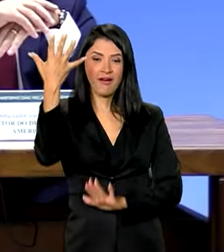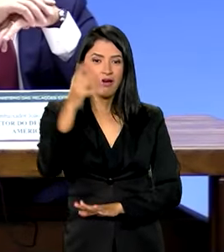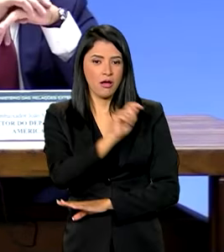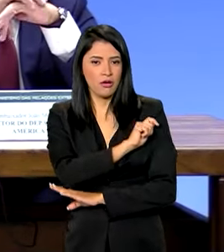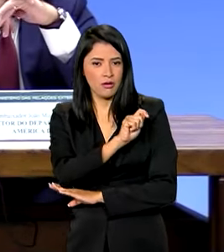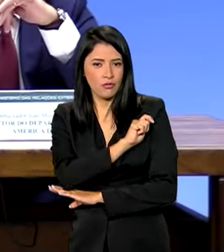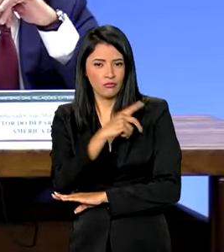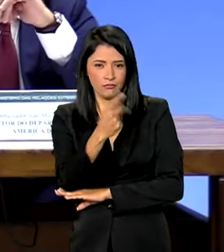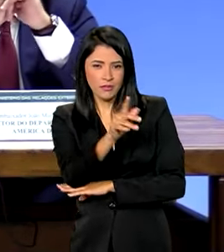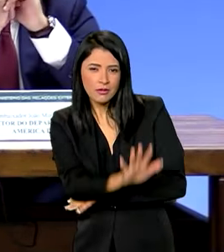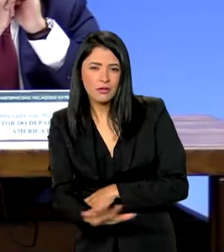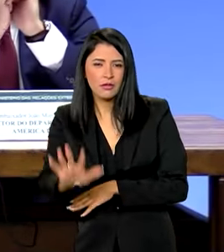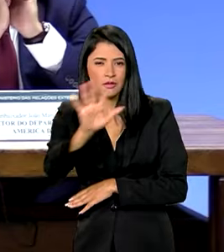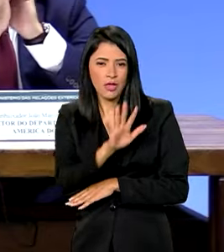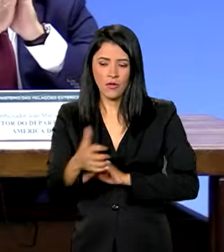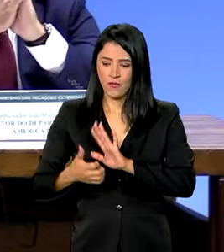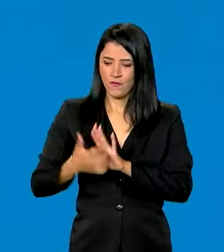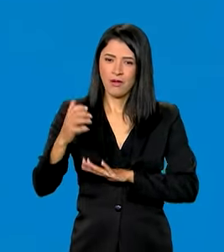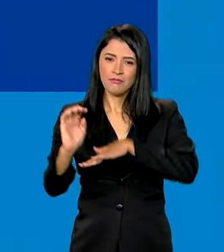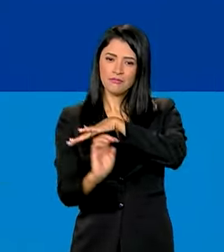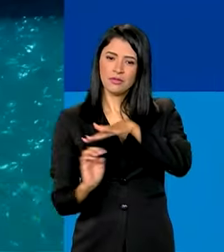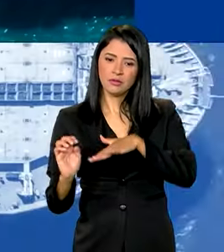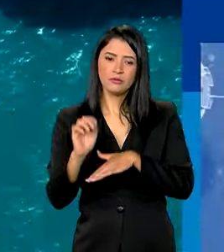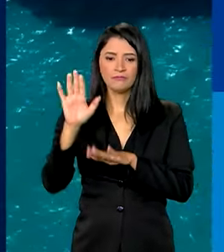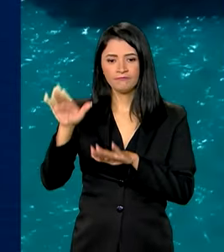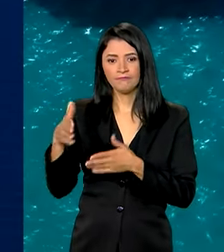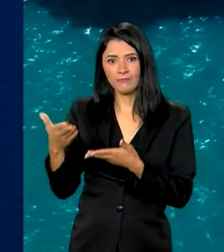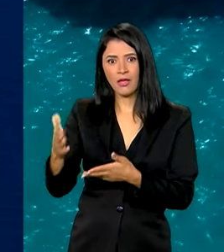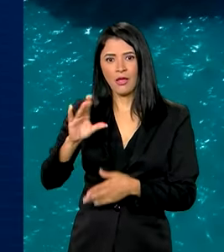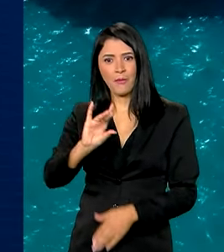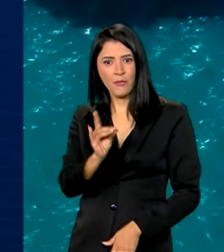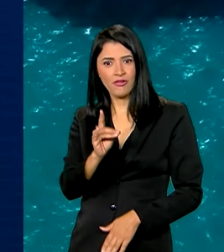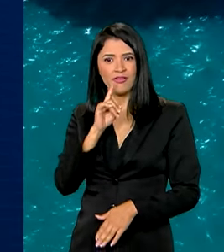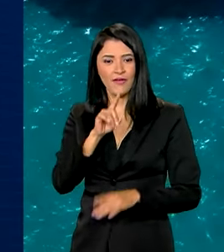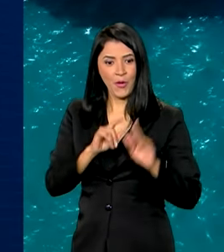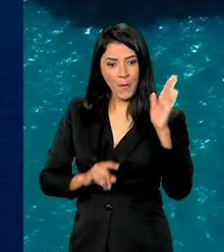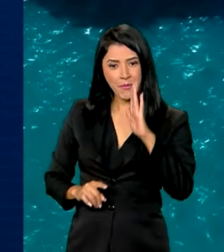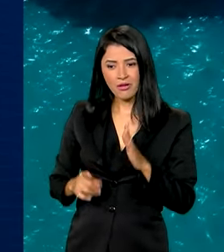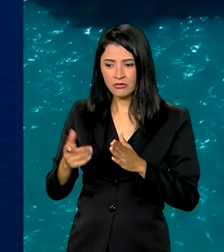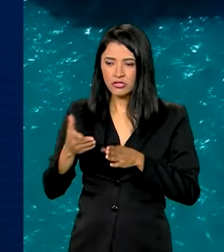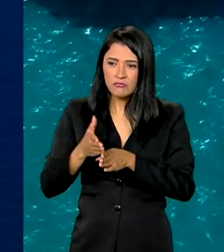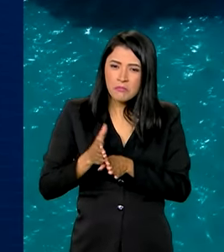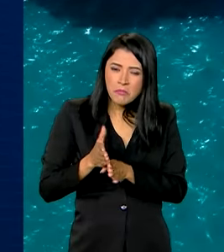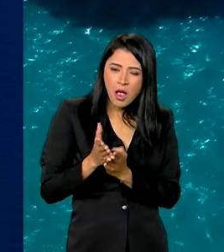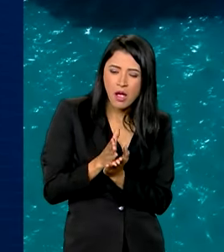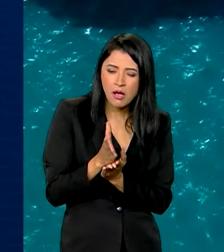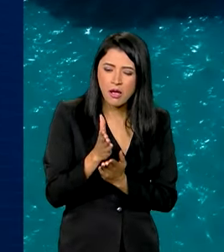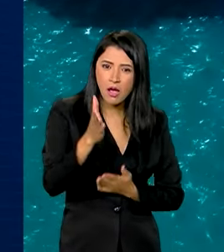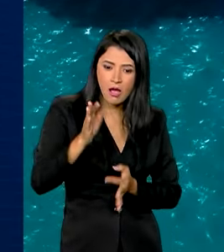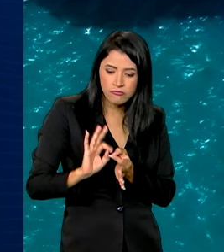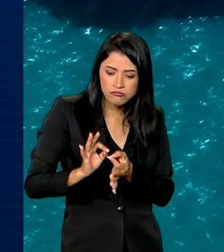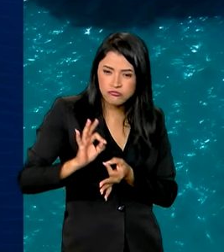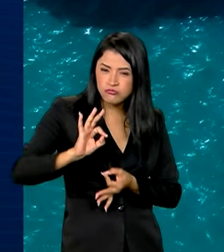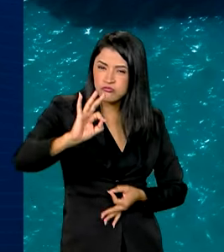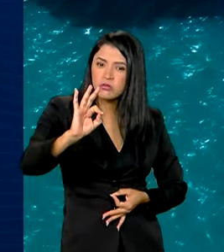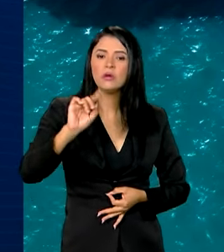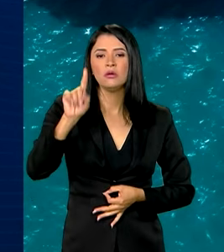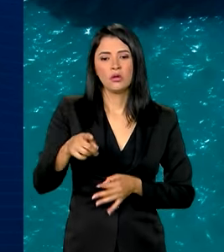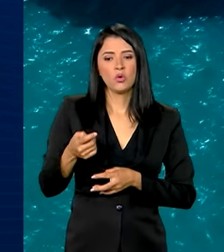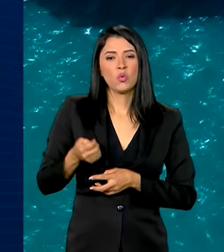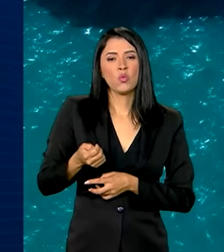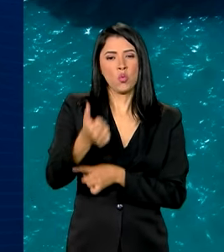inclusive nessa região, muitos empresários. É com a Bolívia que o Brasil tem a maior fronteira terrestre. São